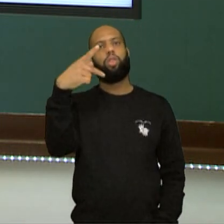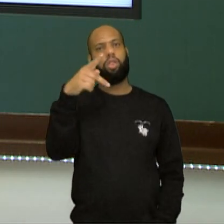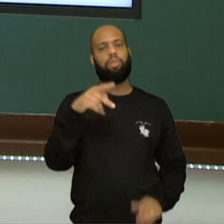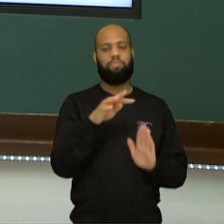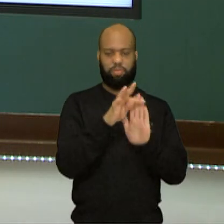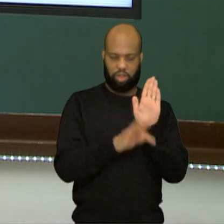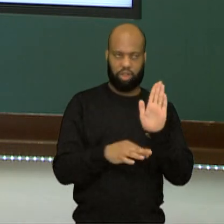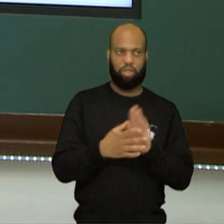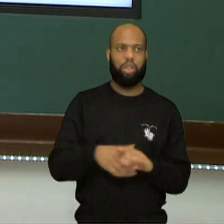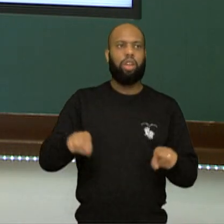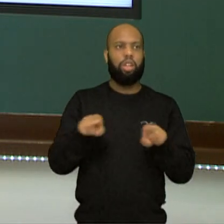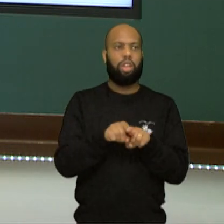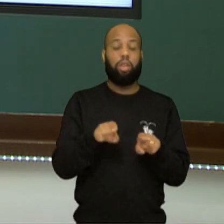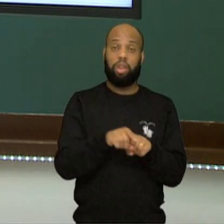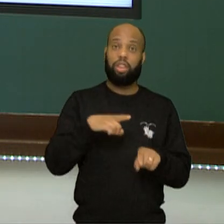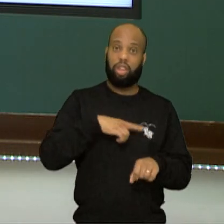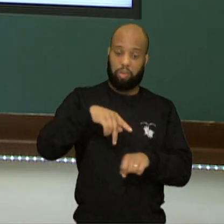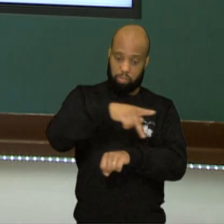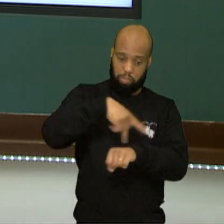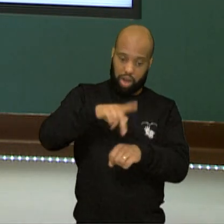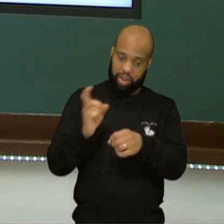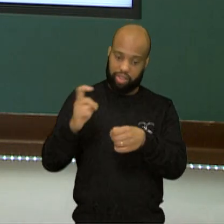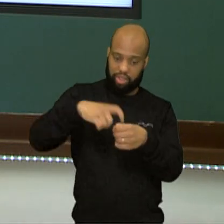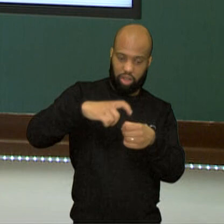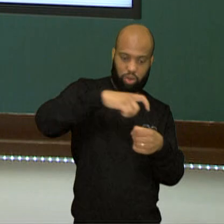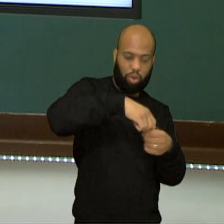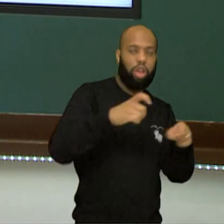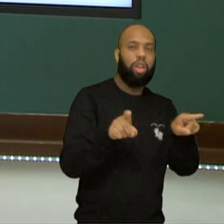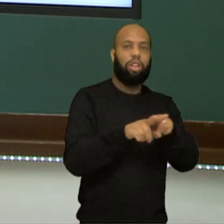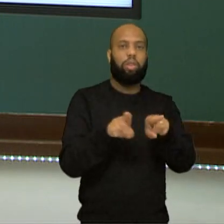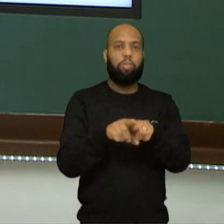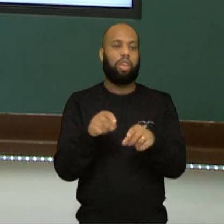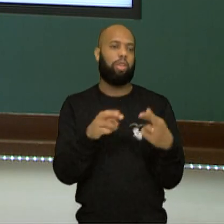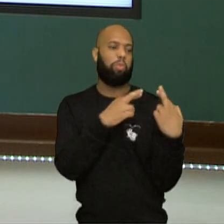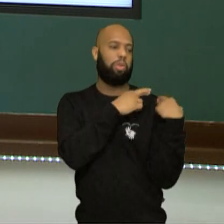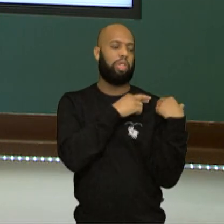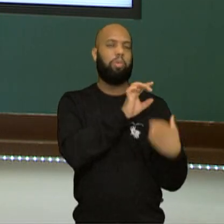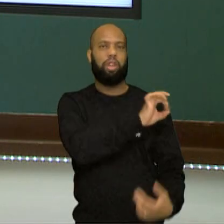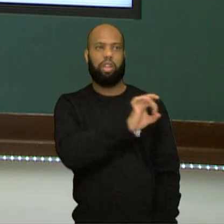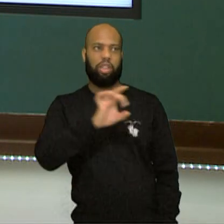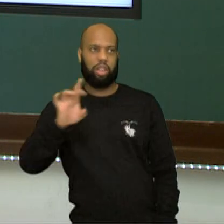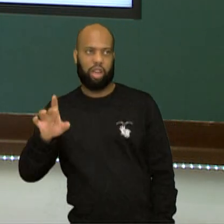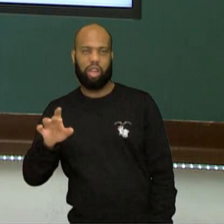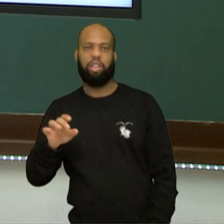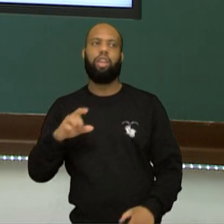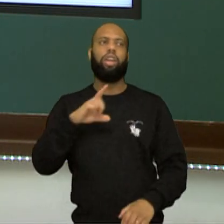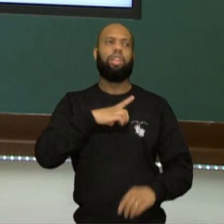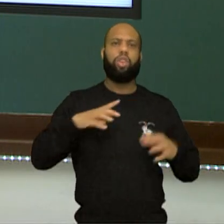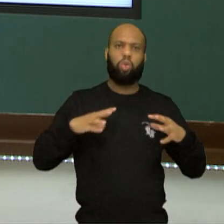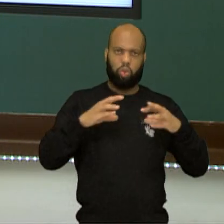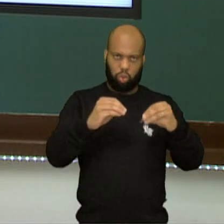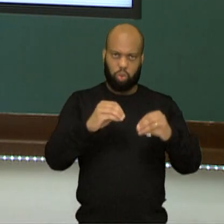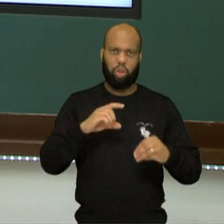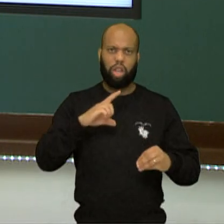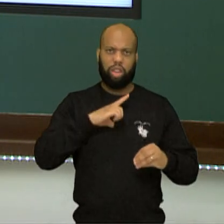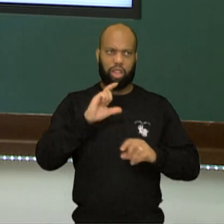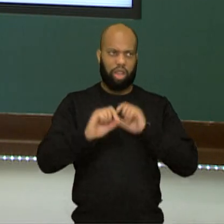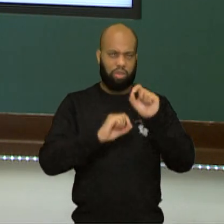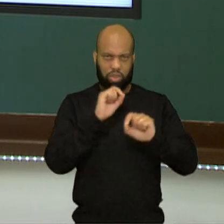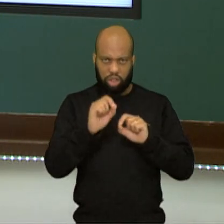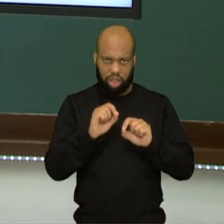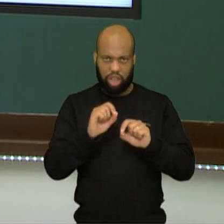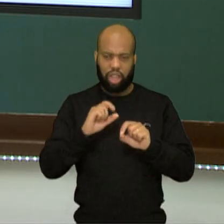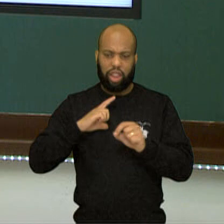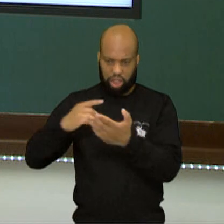países signatários e a responsabilidade de cada um em relação à declaração. Traga tudo isso. Teve consenso ou não teve?